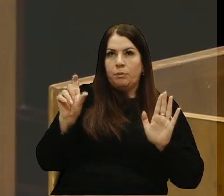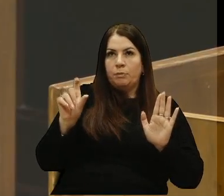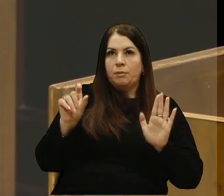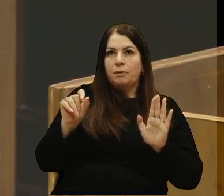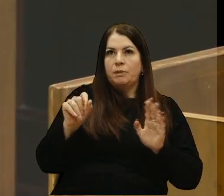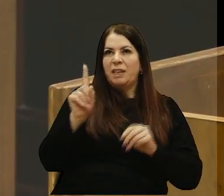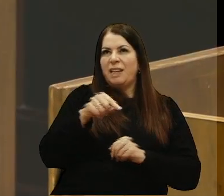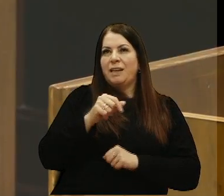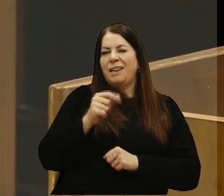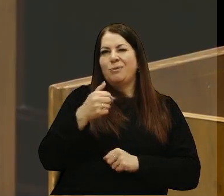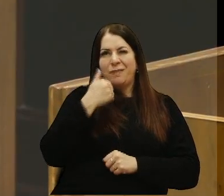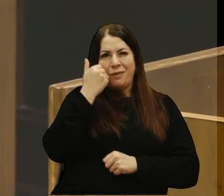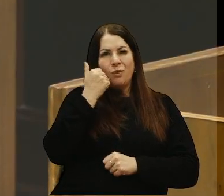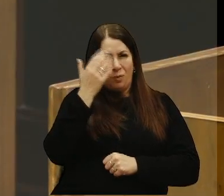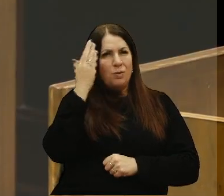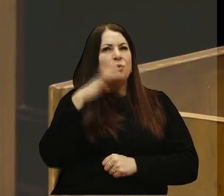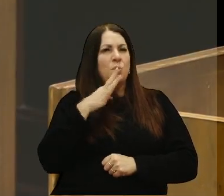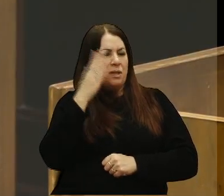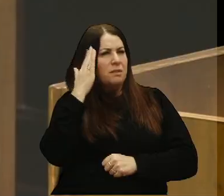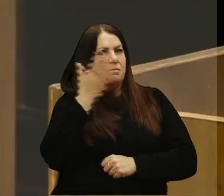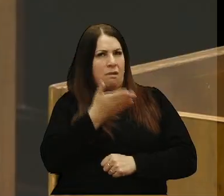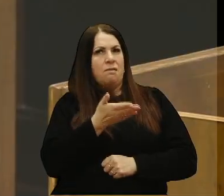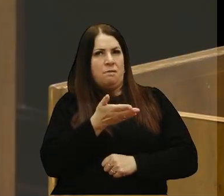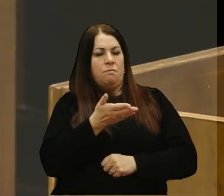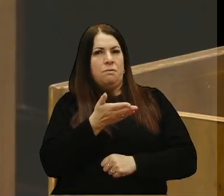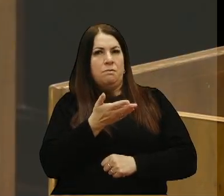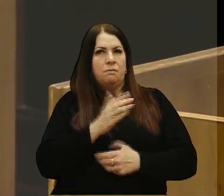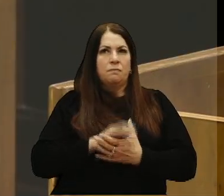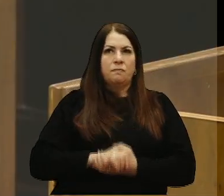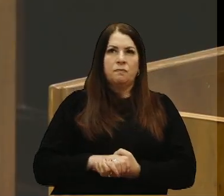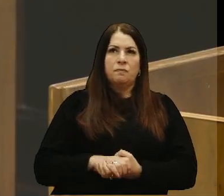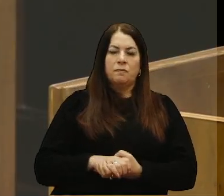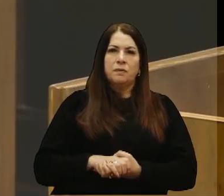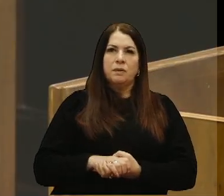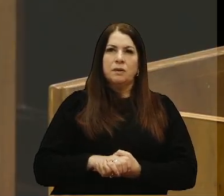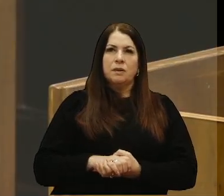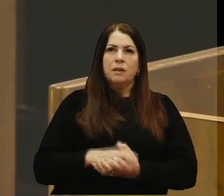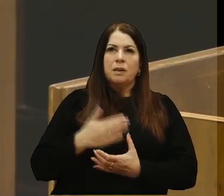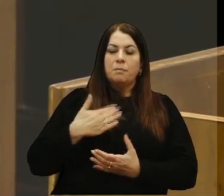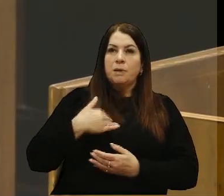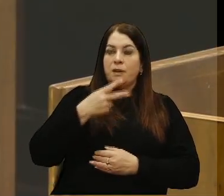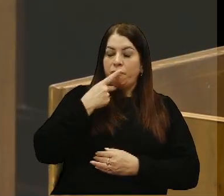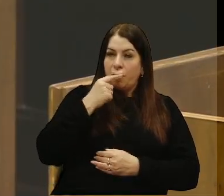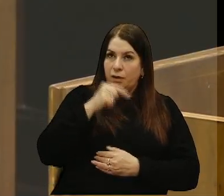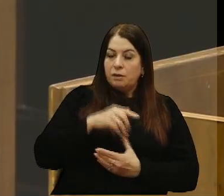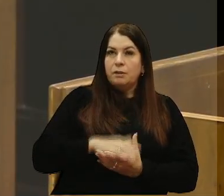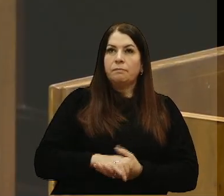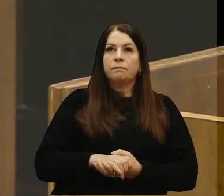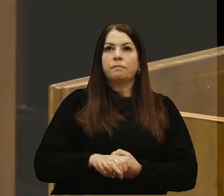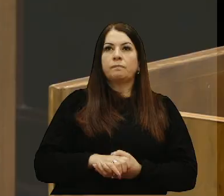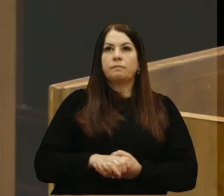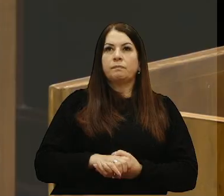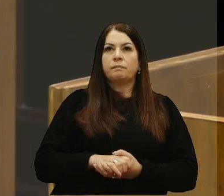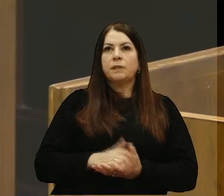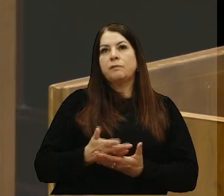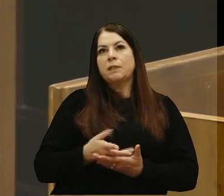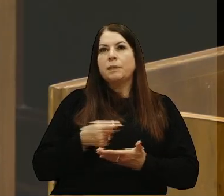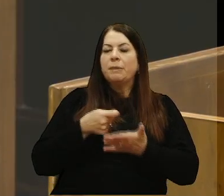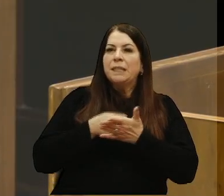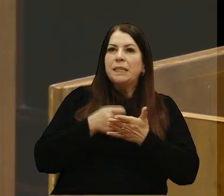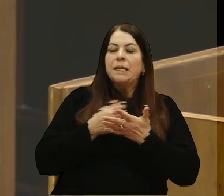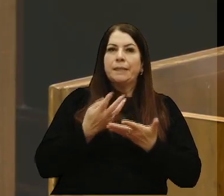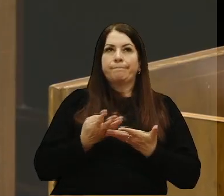baita chinelo. Quem conhece sabe. Então, a minha fala aqui foi para tentar